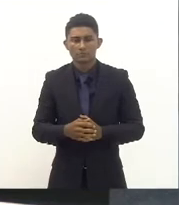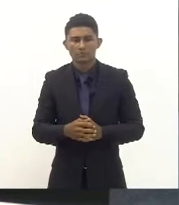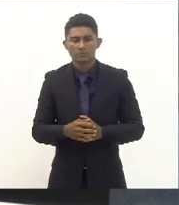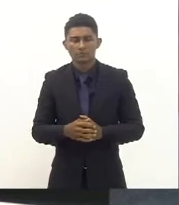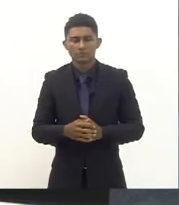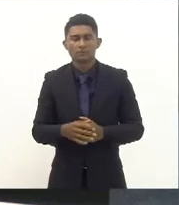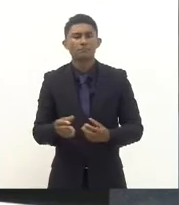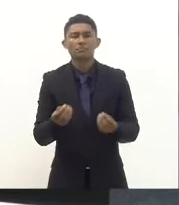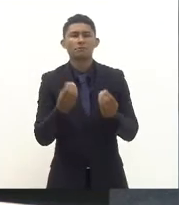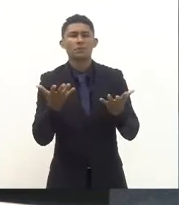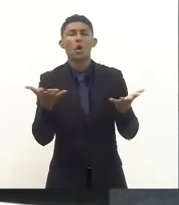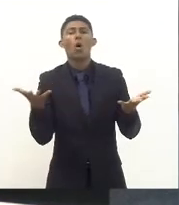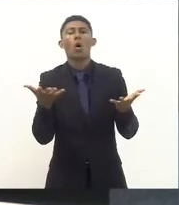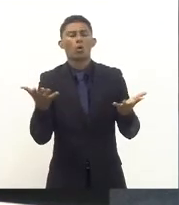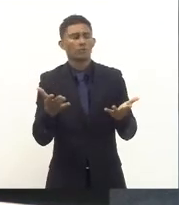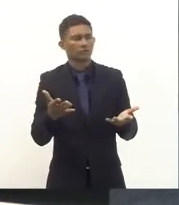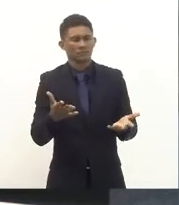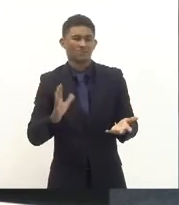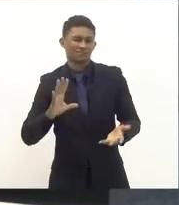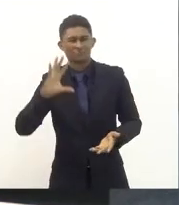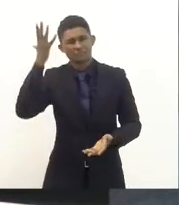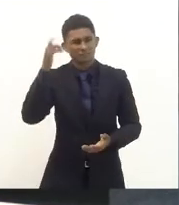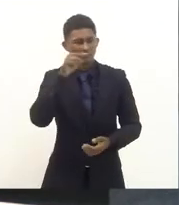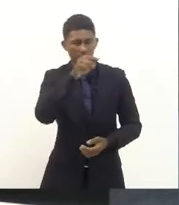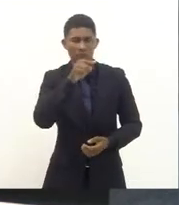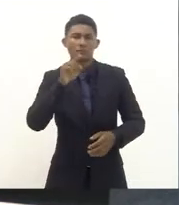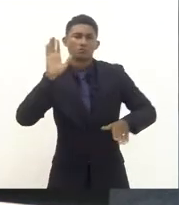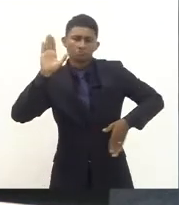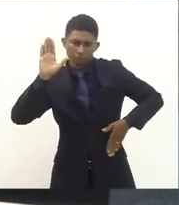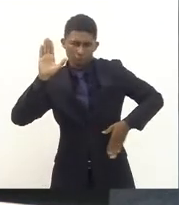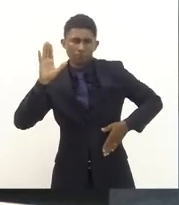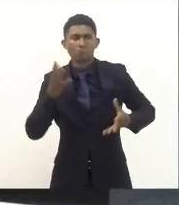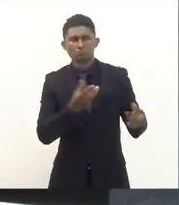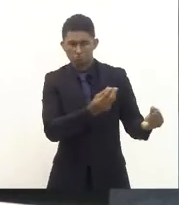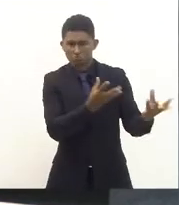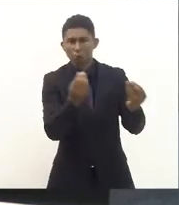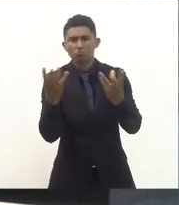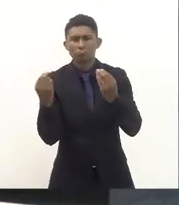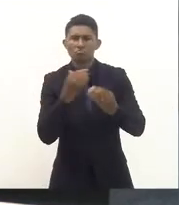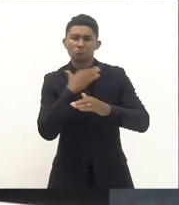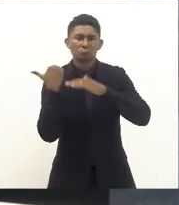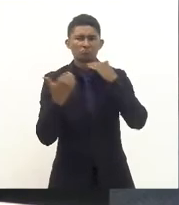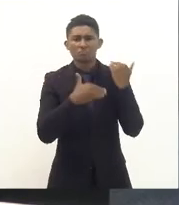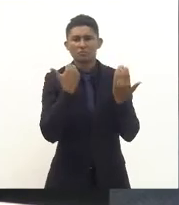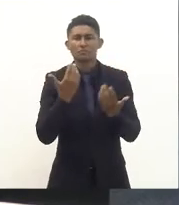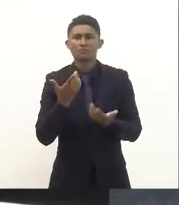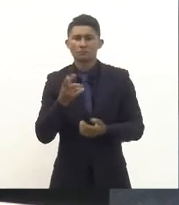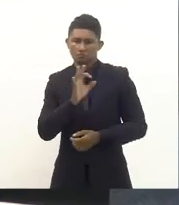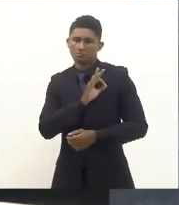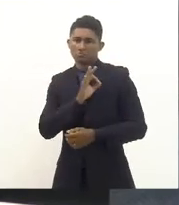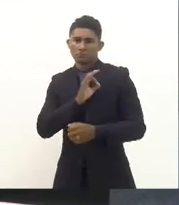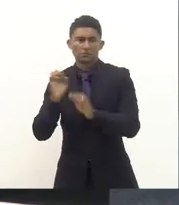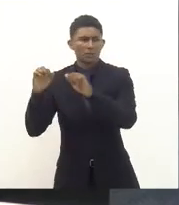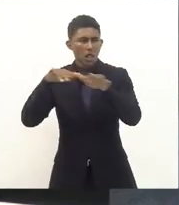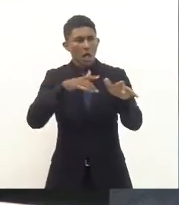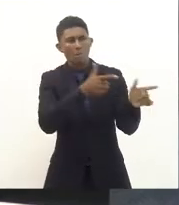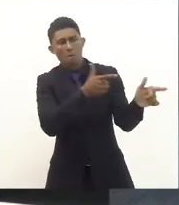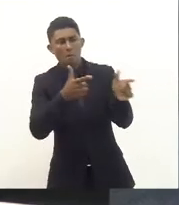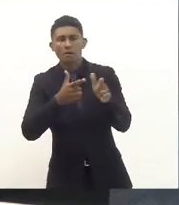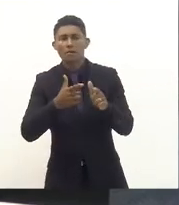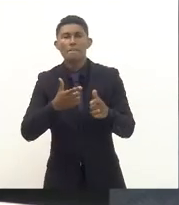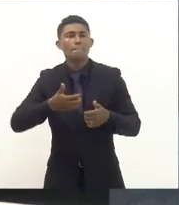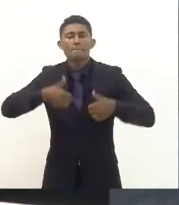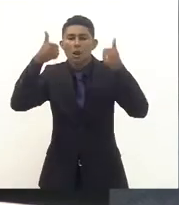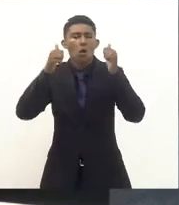haja o que aconteceu hoje onde diversos vagabundos foram mortos pela pelas forças de segurança do estado é muito